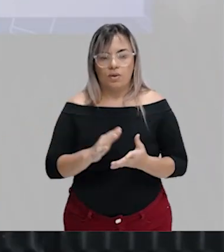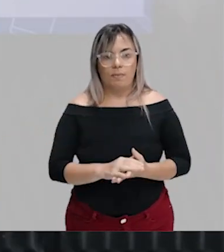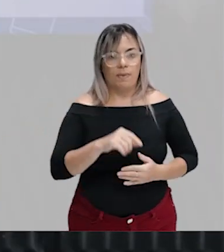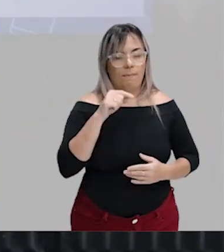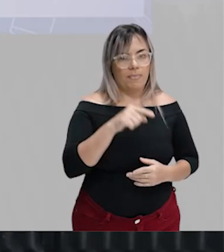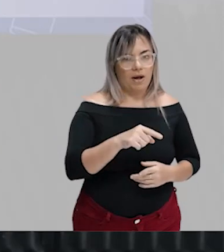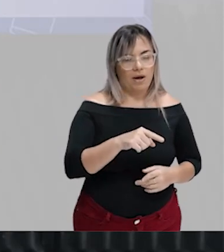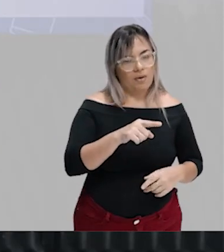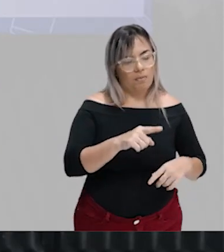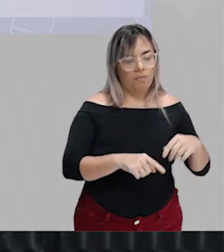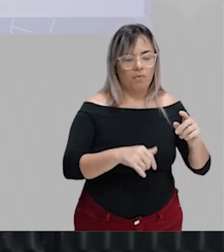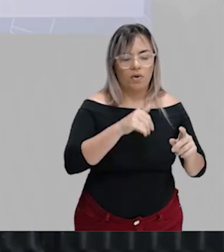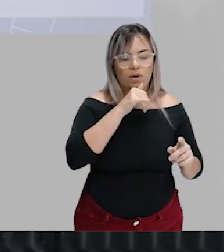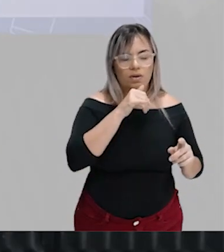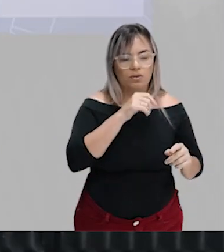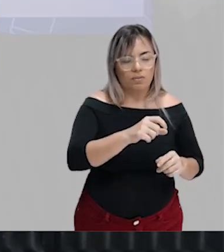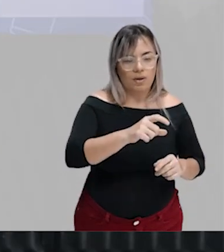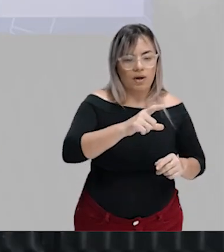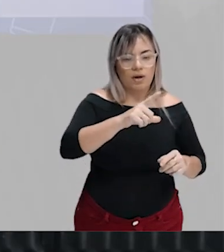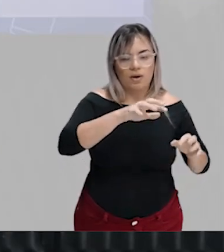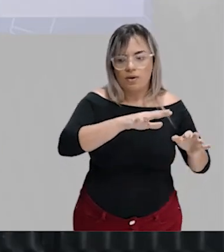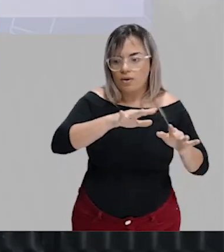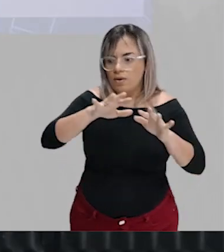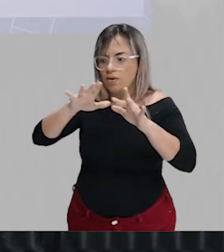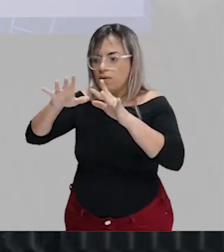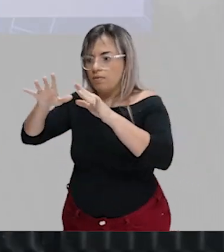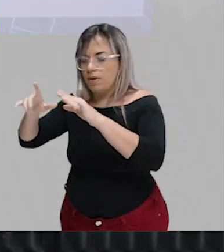para a de menor temperatura. Ok?